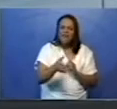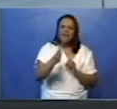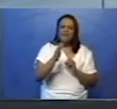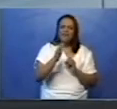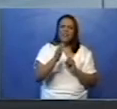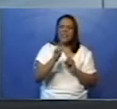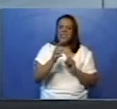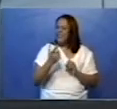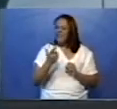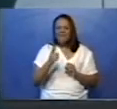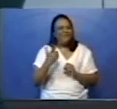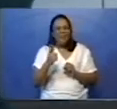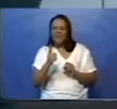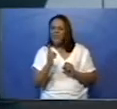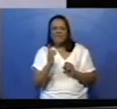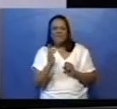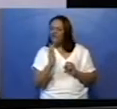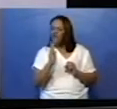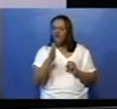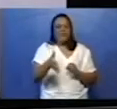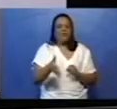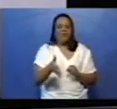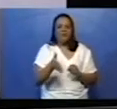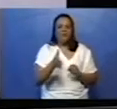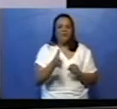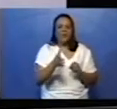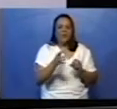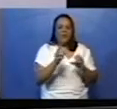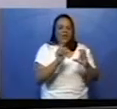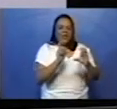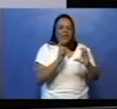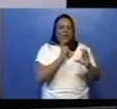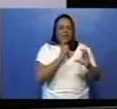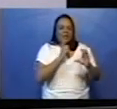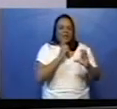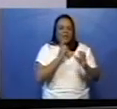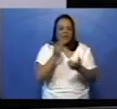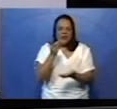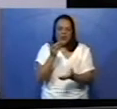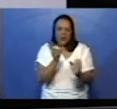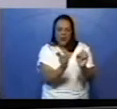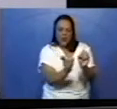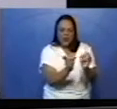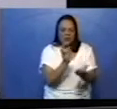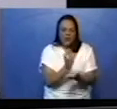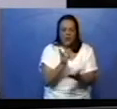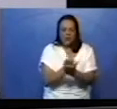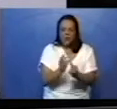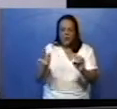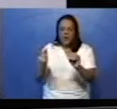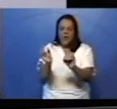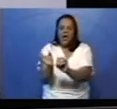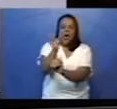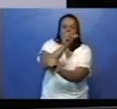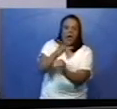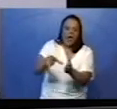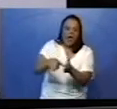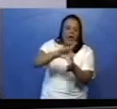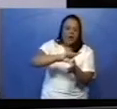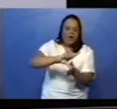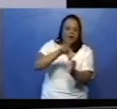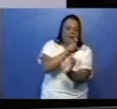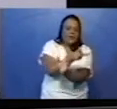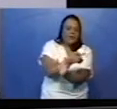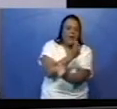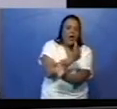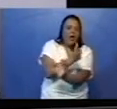as características desse artigo? Ele sempre vai acompanhar um substantivo e sempre virá antes dele. Então, ele é um determinante